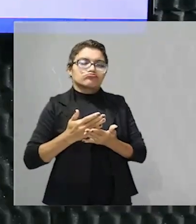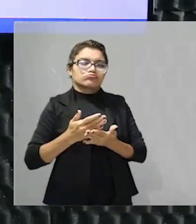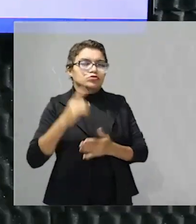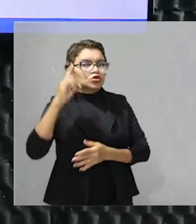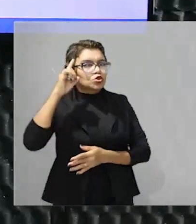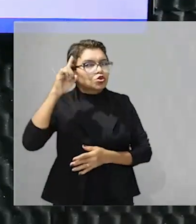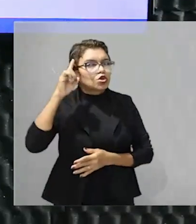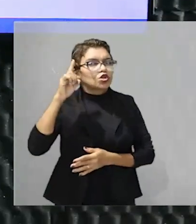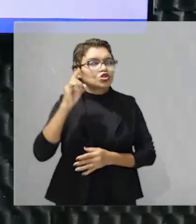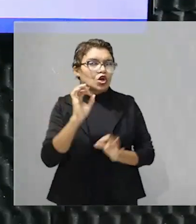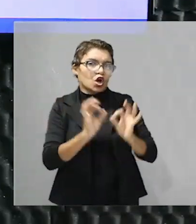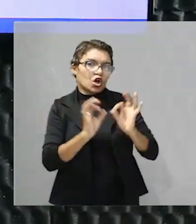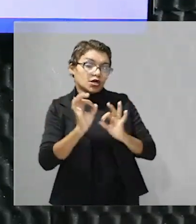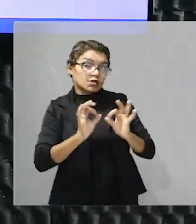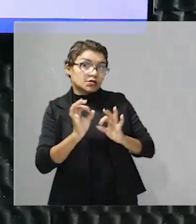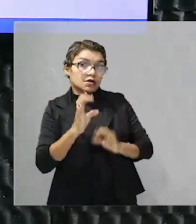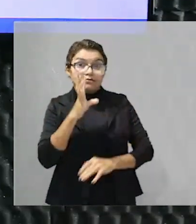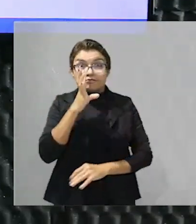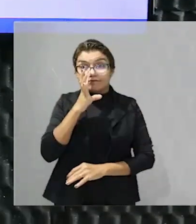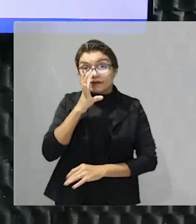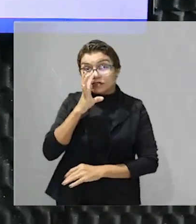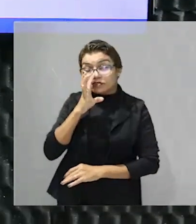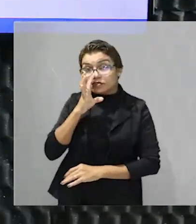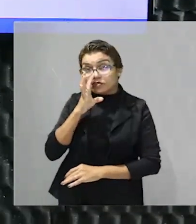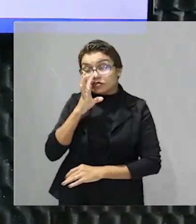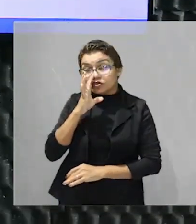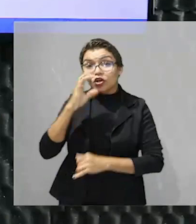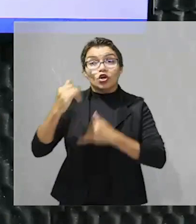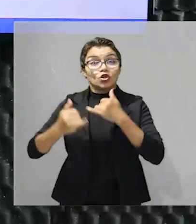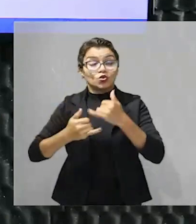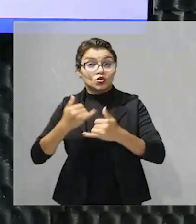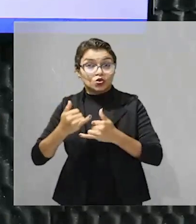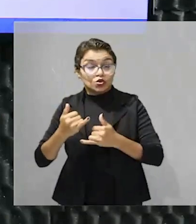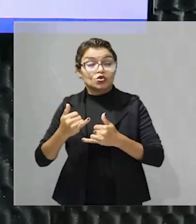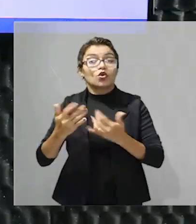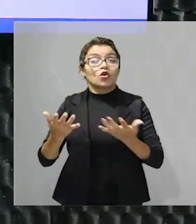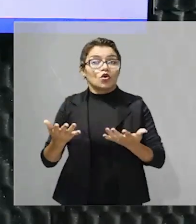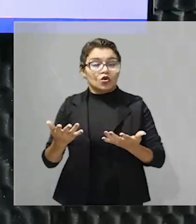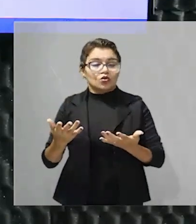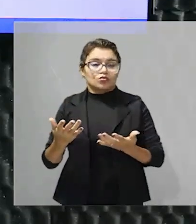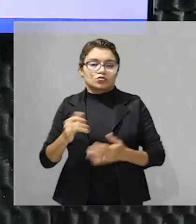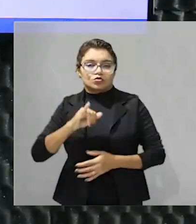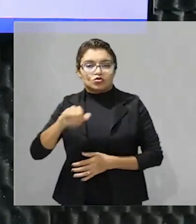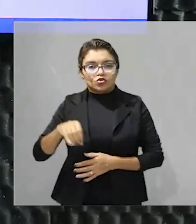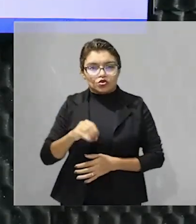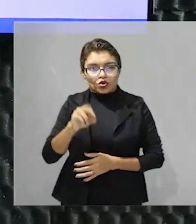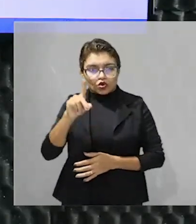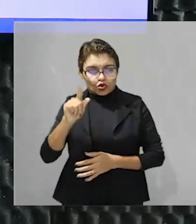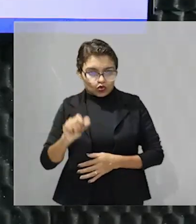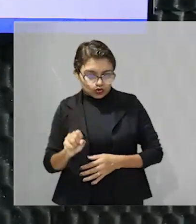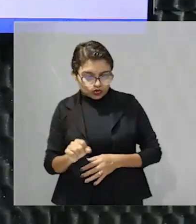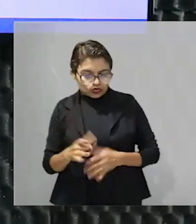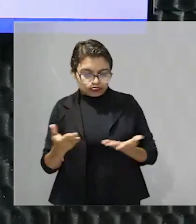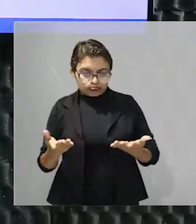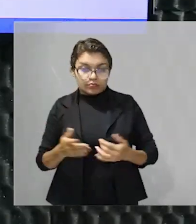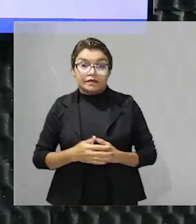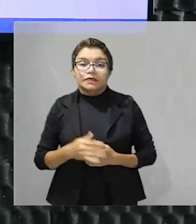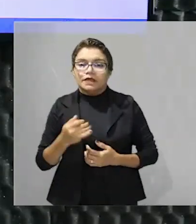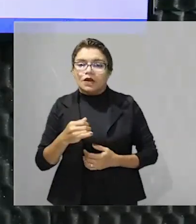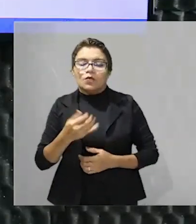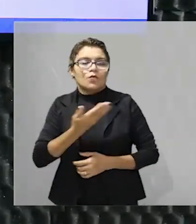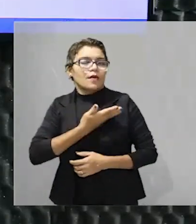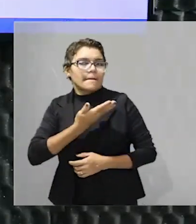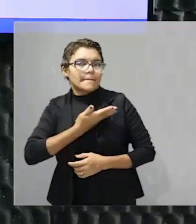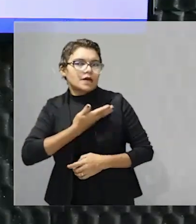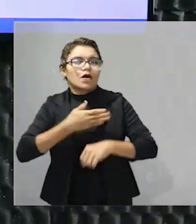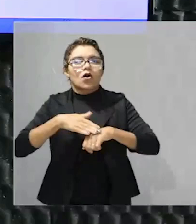assistir os jogos, por exemplo. Tá? Então, você percebe que uma amiga está falando do outono, uma estação do